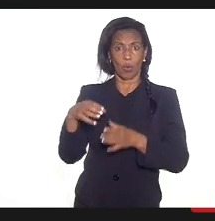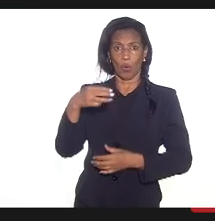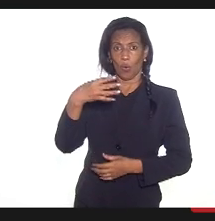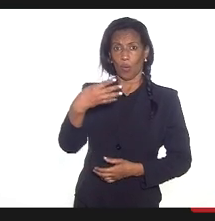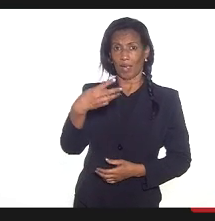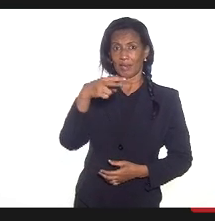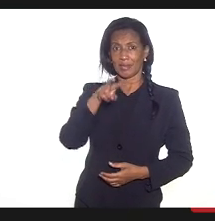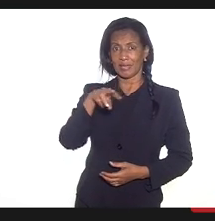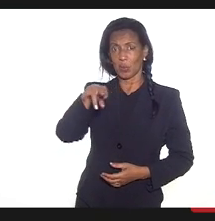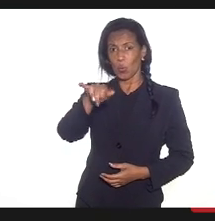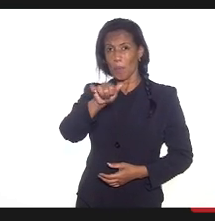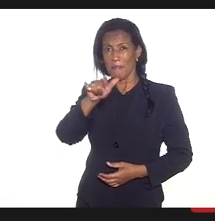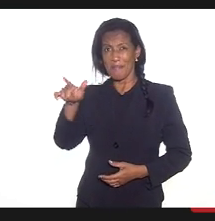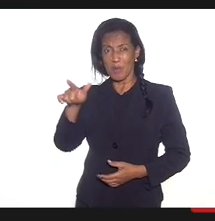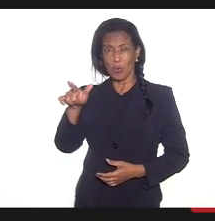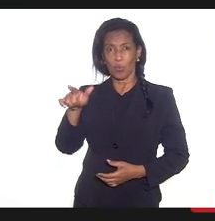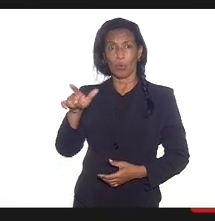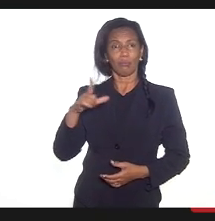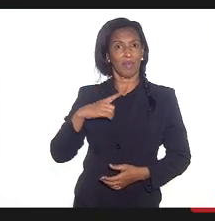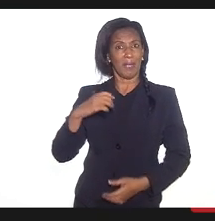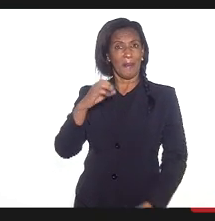45.477 crimes foram registrados